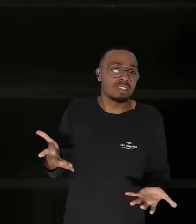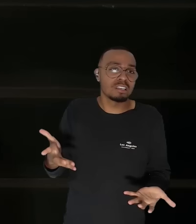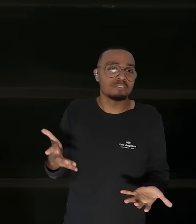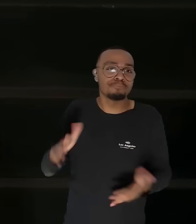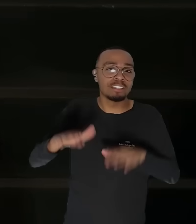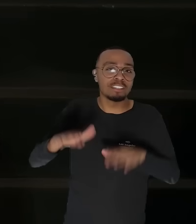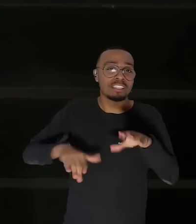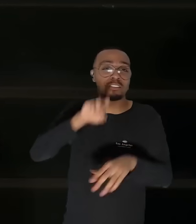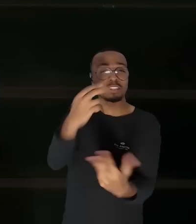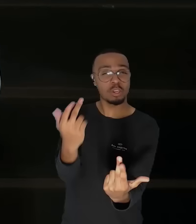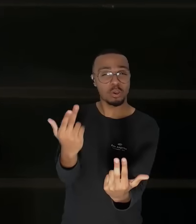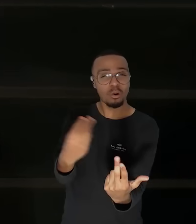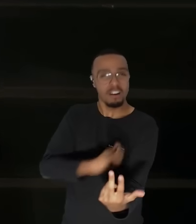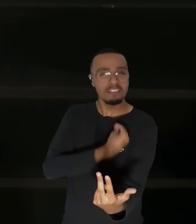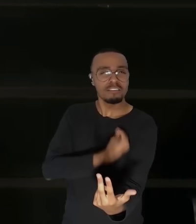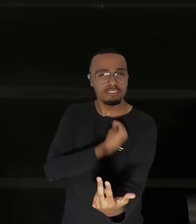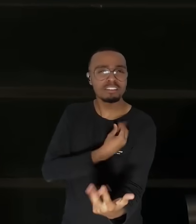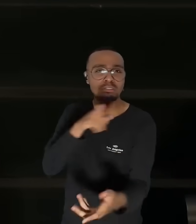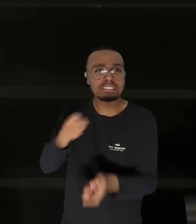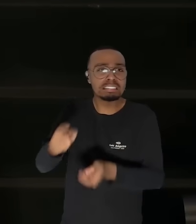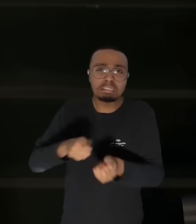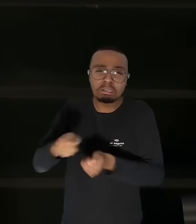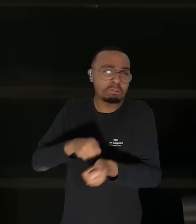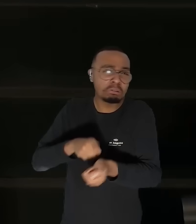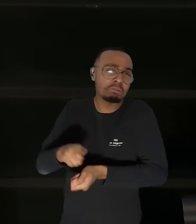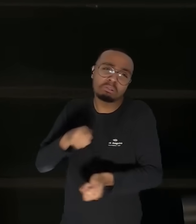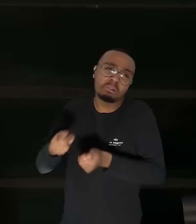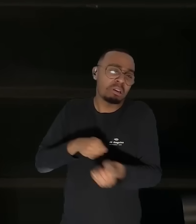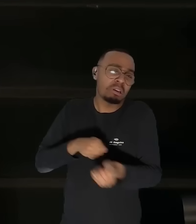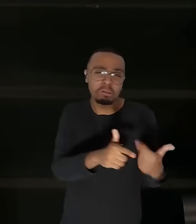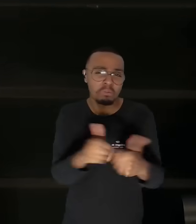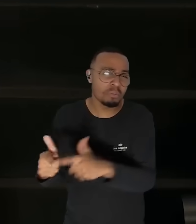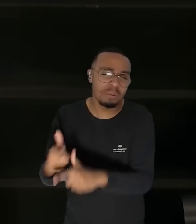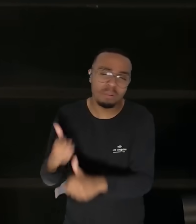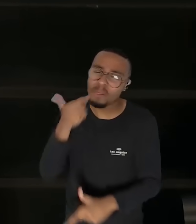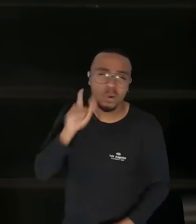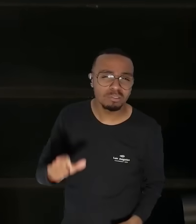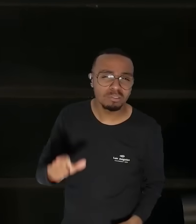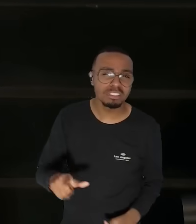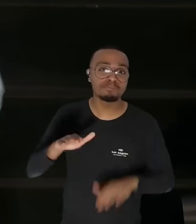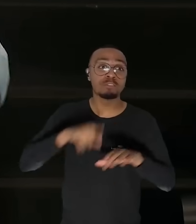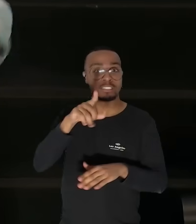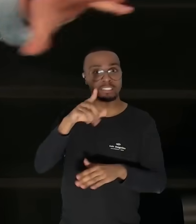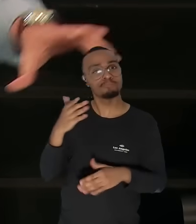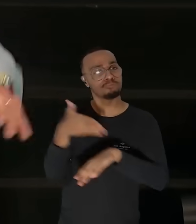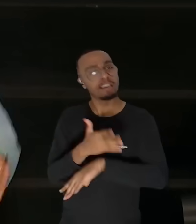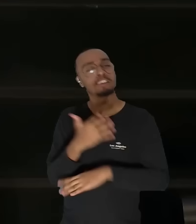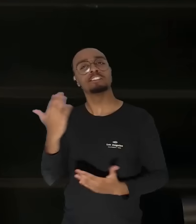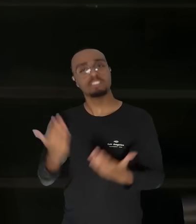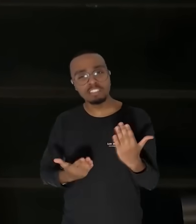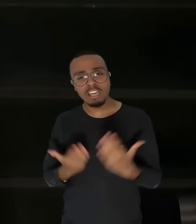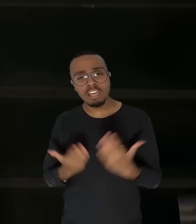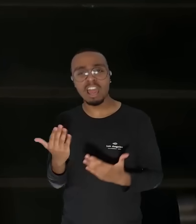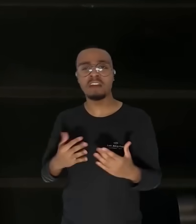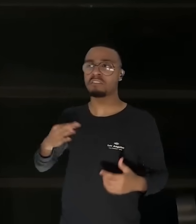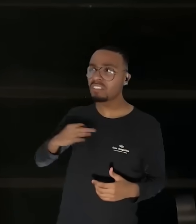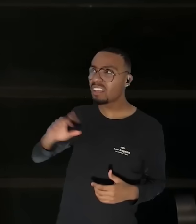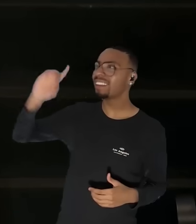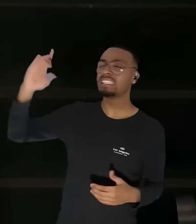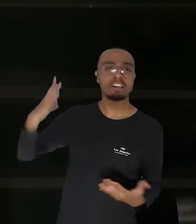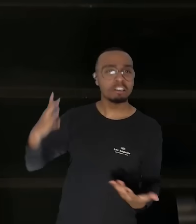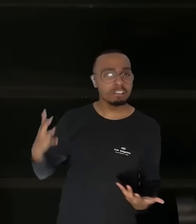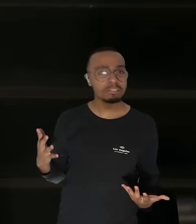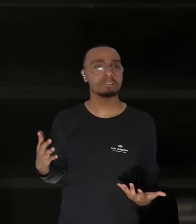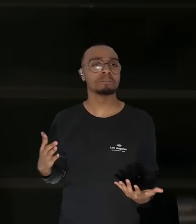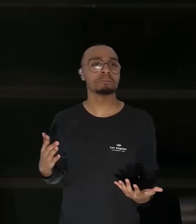casa. Sim, eu sou um voluntário, eu adoro a Deus, eu sou um bom líder, mas o B.O. que está lá em casa,